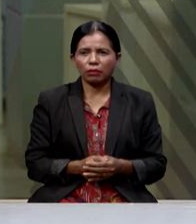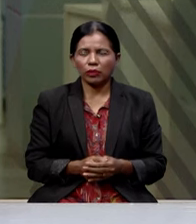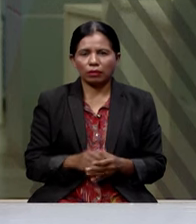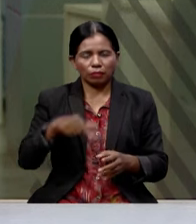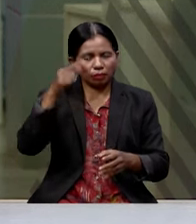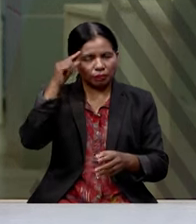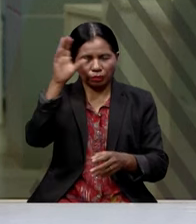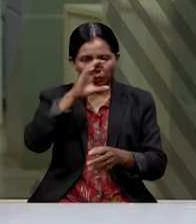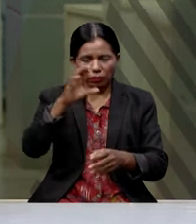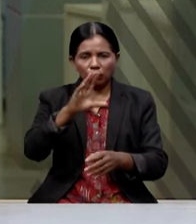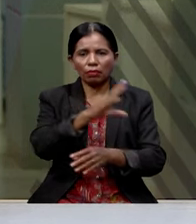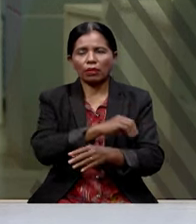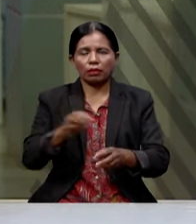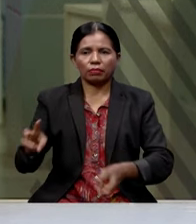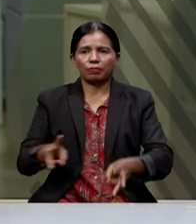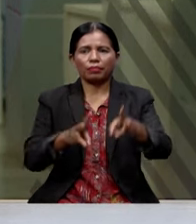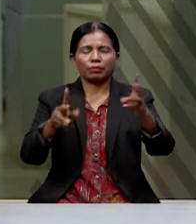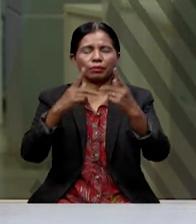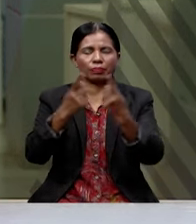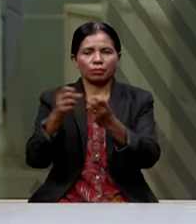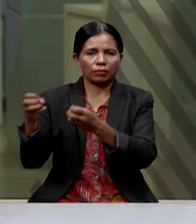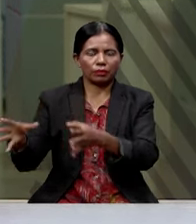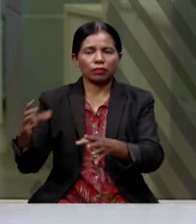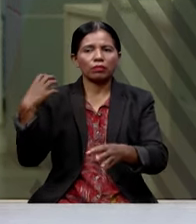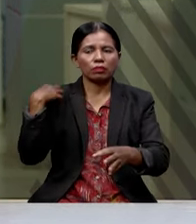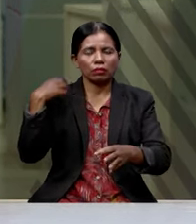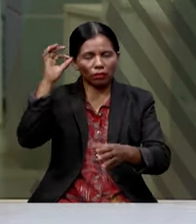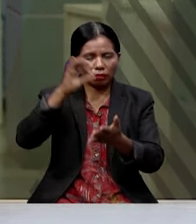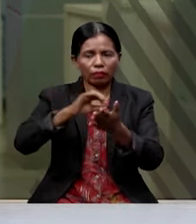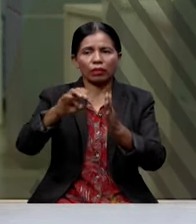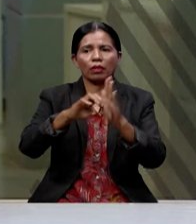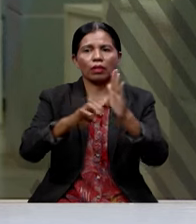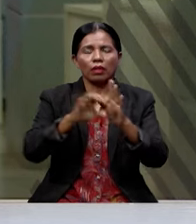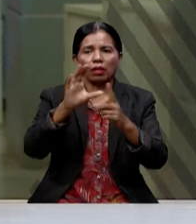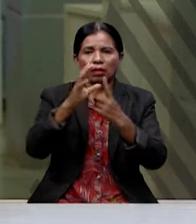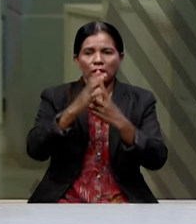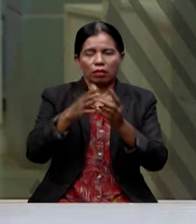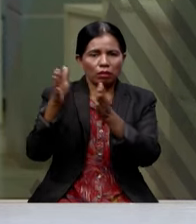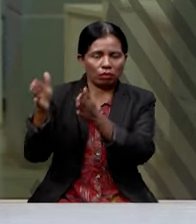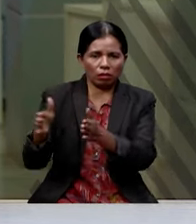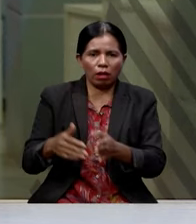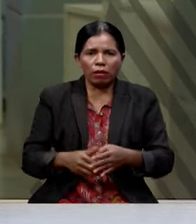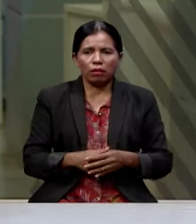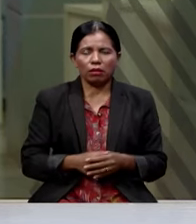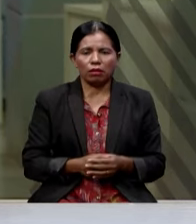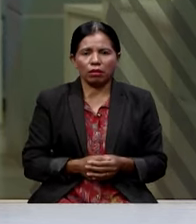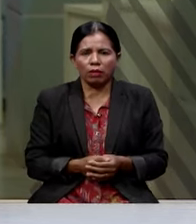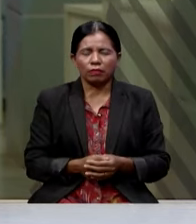Governo se busca a solução para a estrada na companhia abandona e a edifício secretário de Estado de Arte e Cultura, Nessorin.